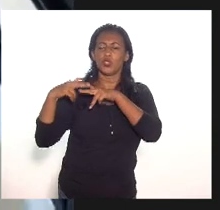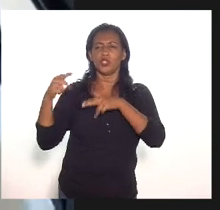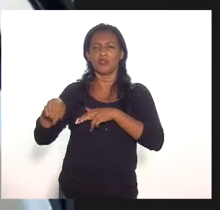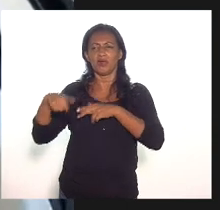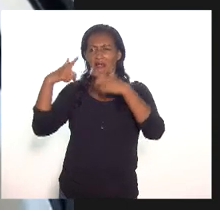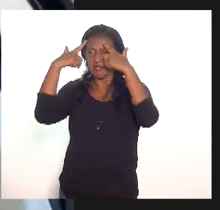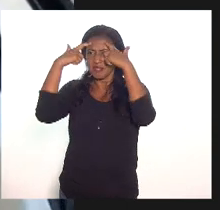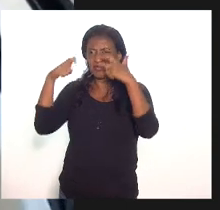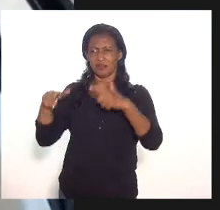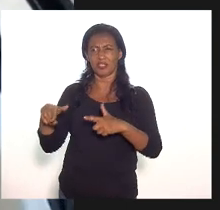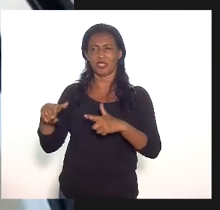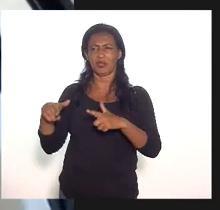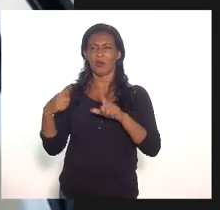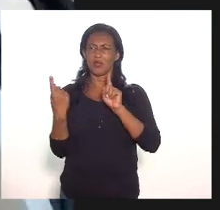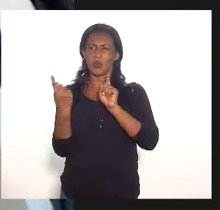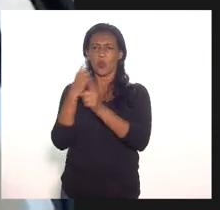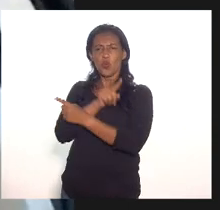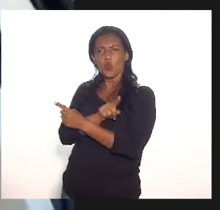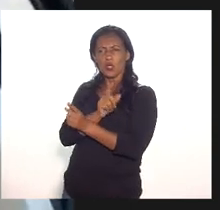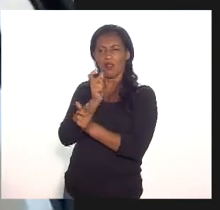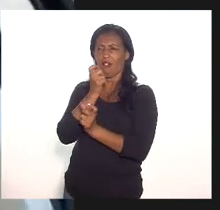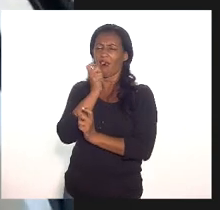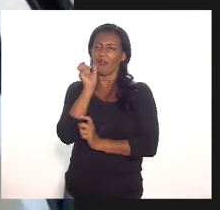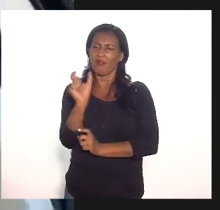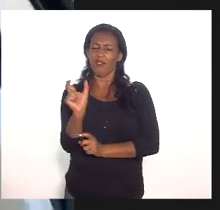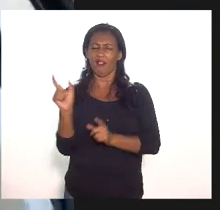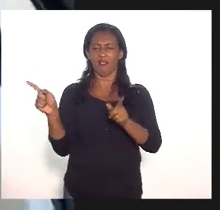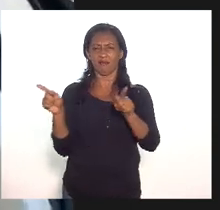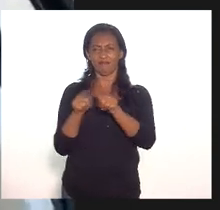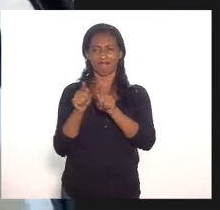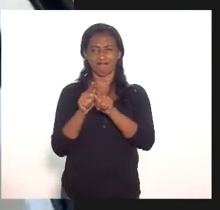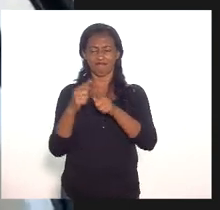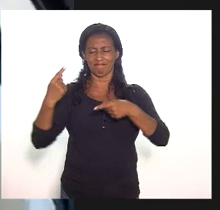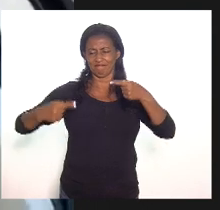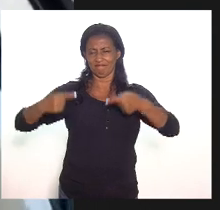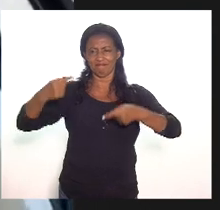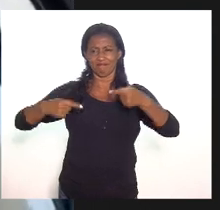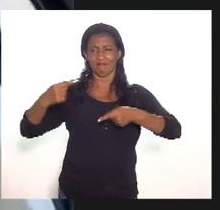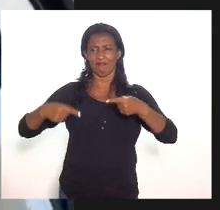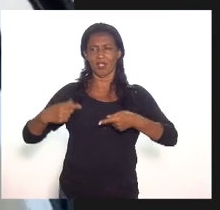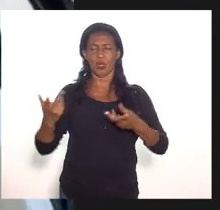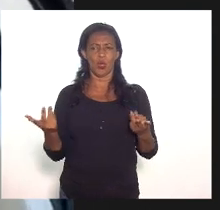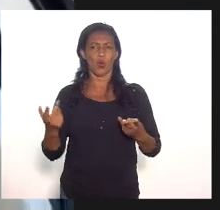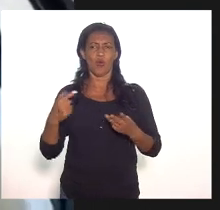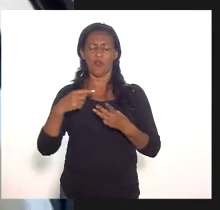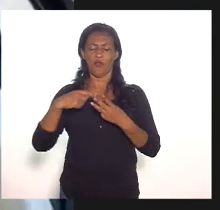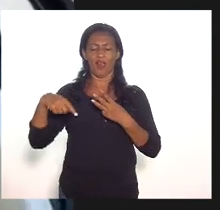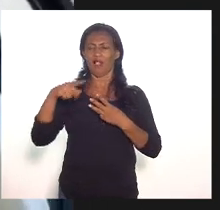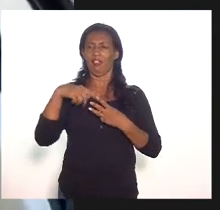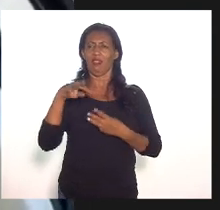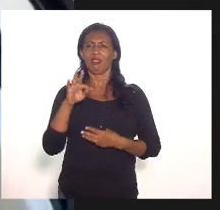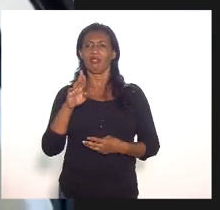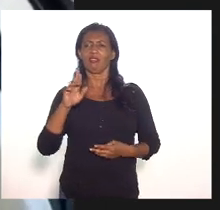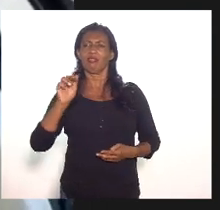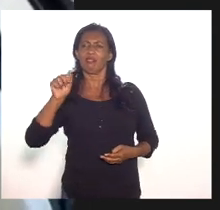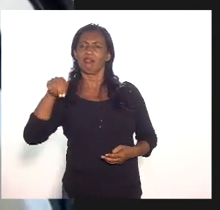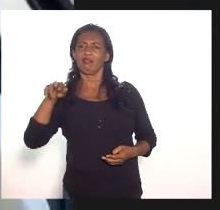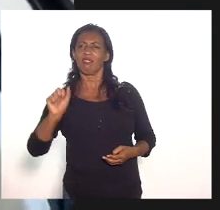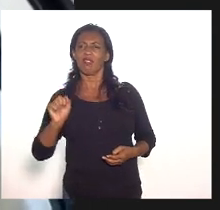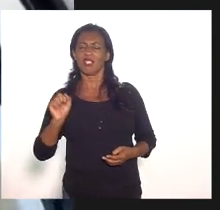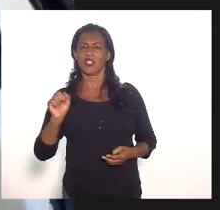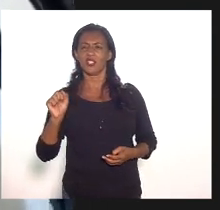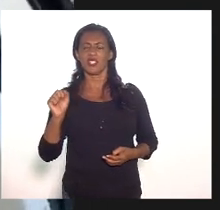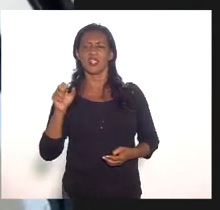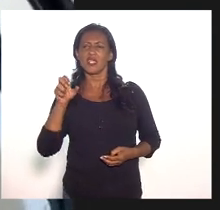vítima, você desvirtua o debate. Quando você pega, por exemplo, o caso das transexuais, em que muitas delas ficam